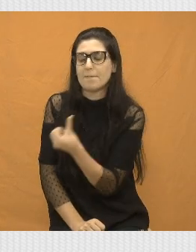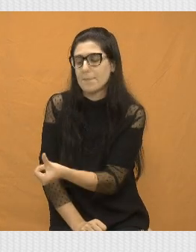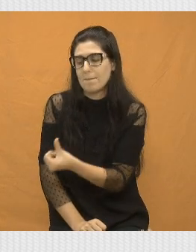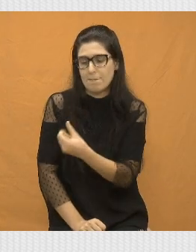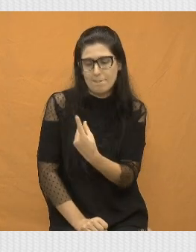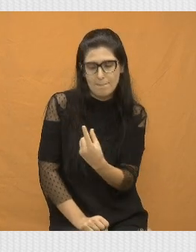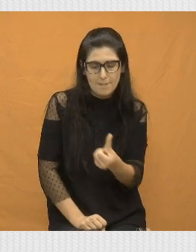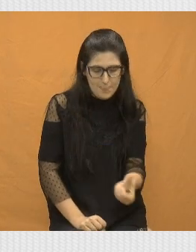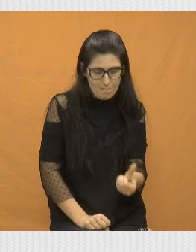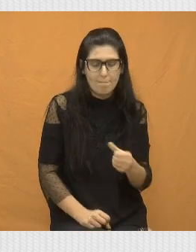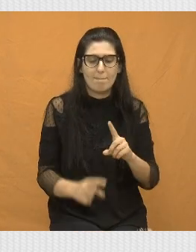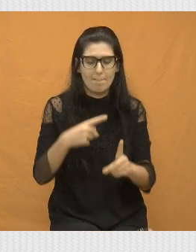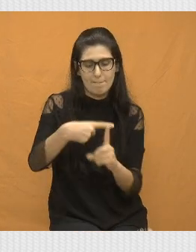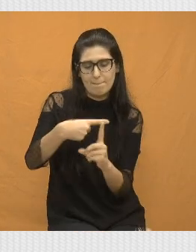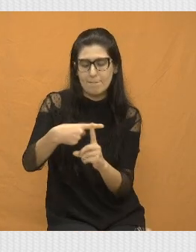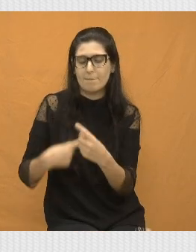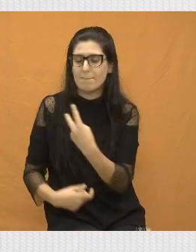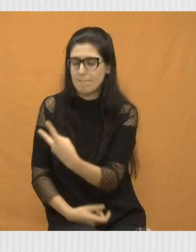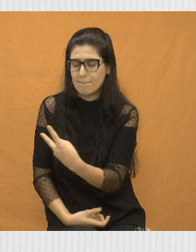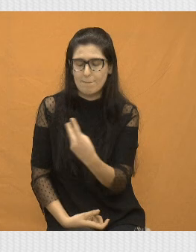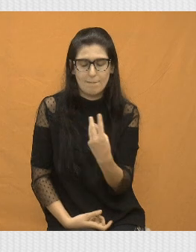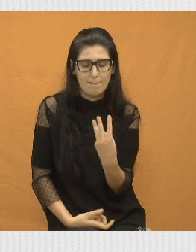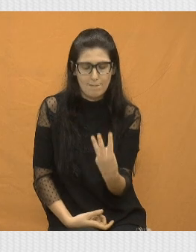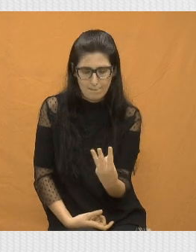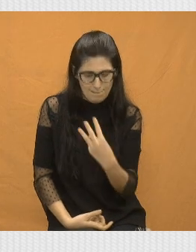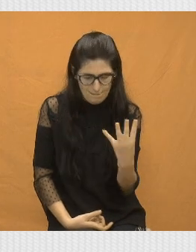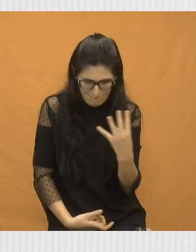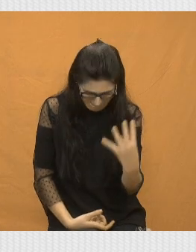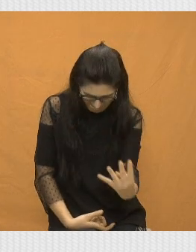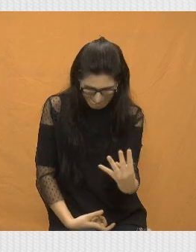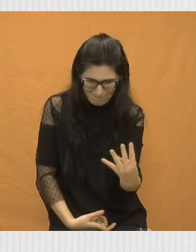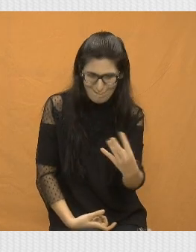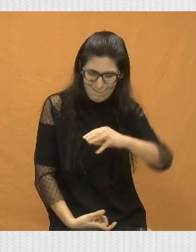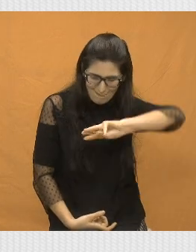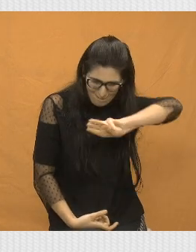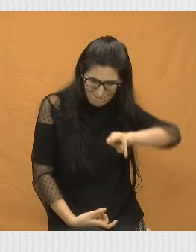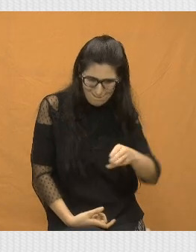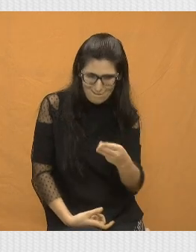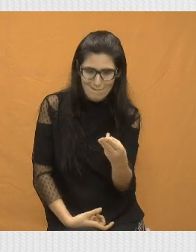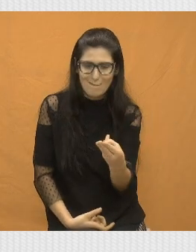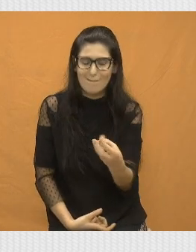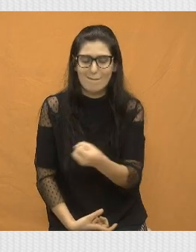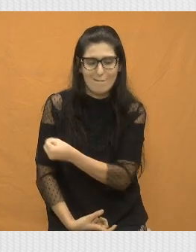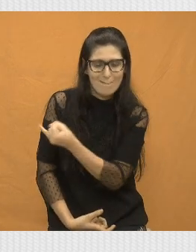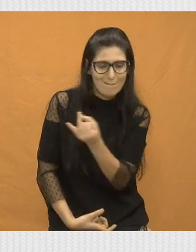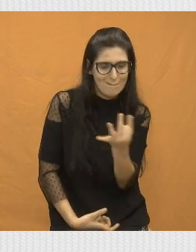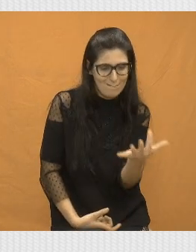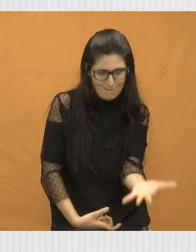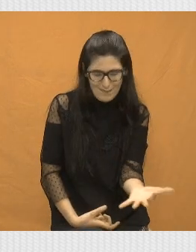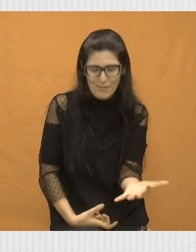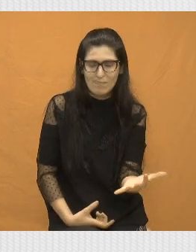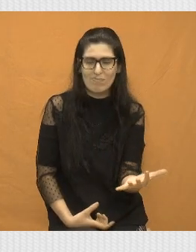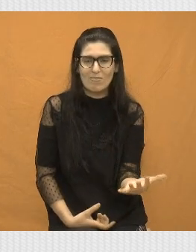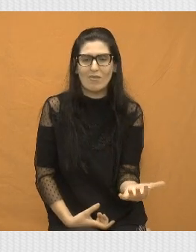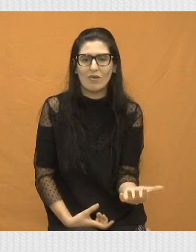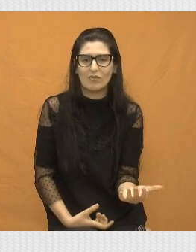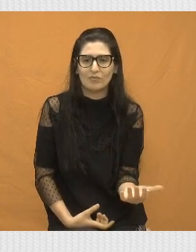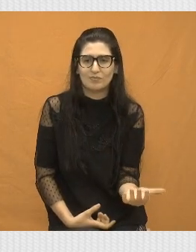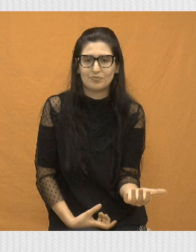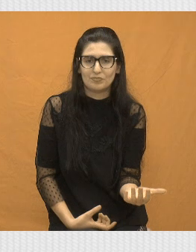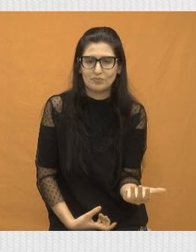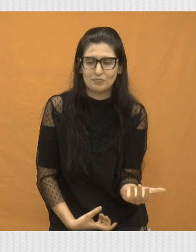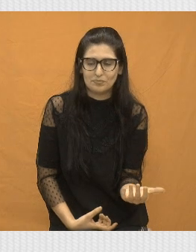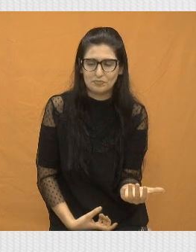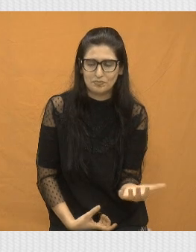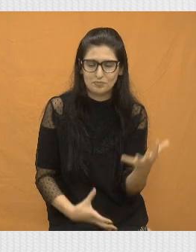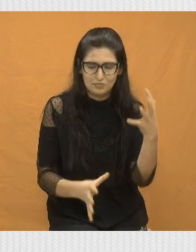616 mais os 24 milhões, que você vai ter o montante, só novamente colocar aqui para vocês terem um montante, se quiserem anotar, né?